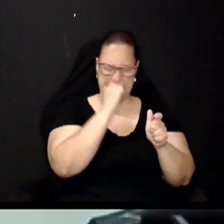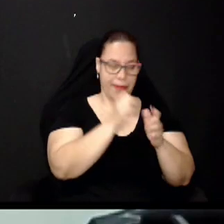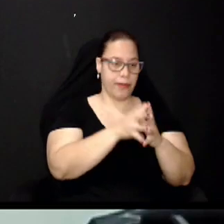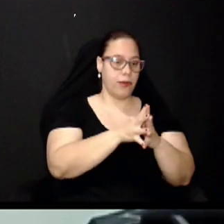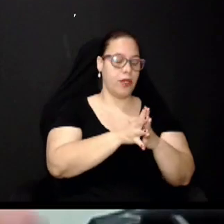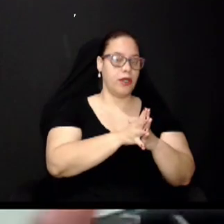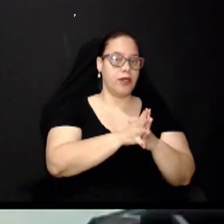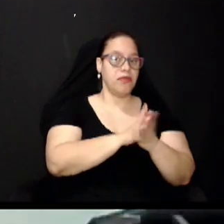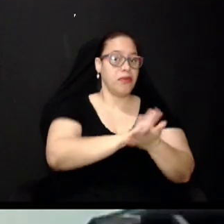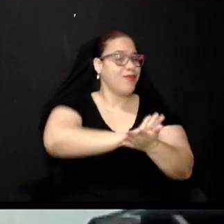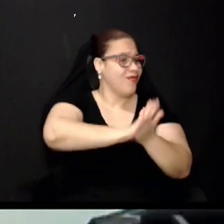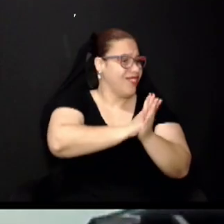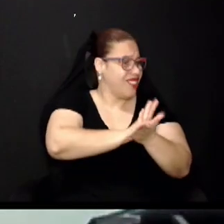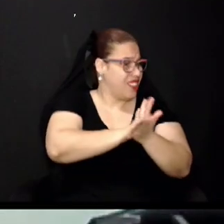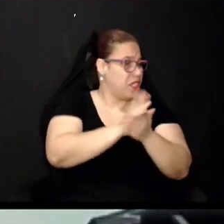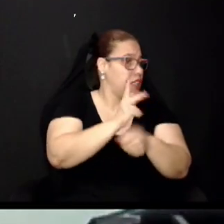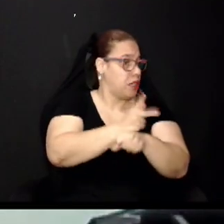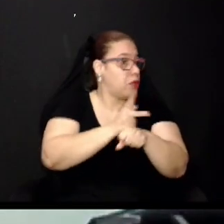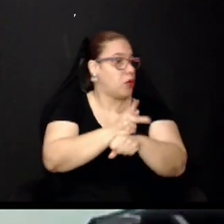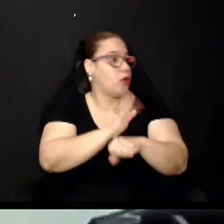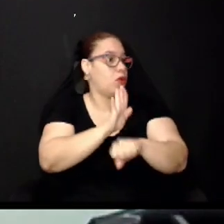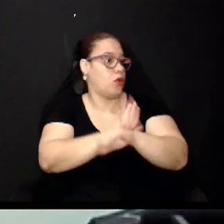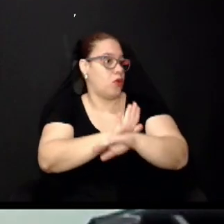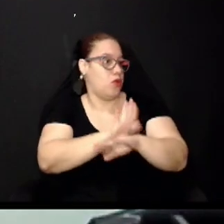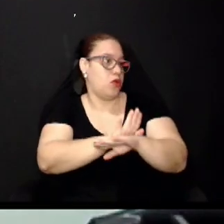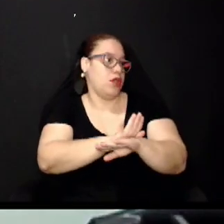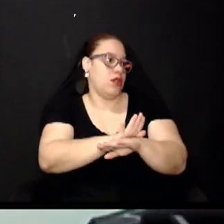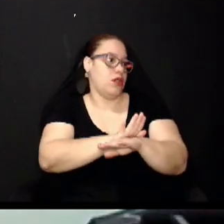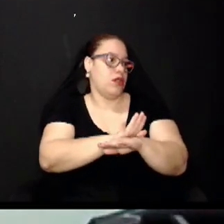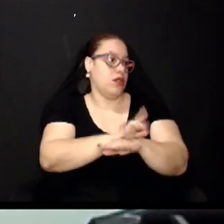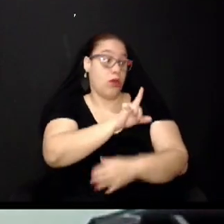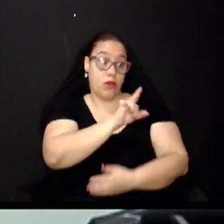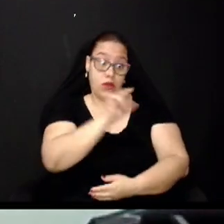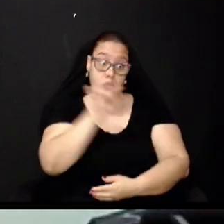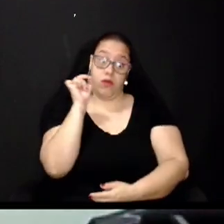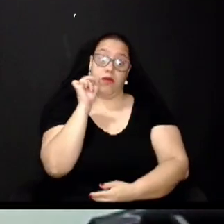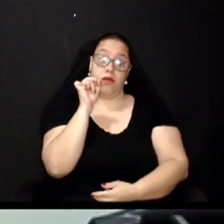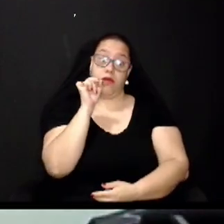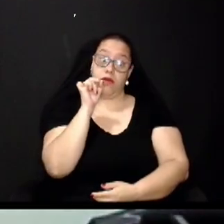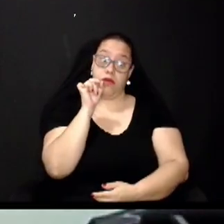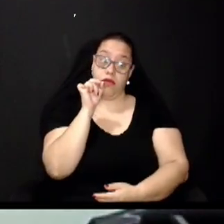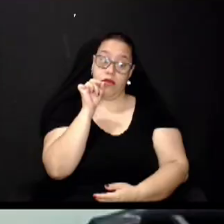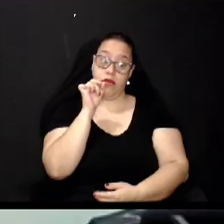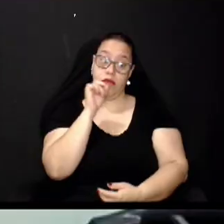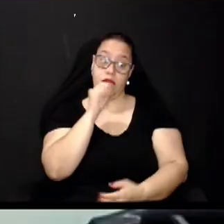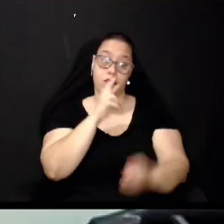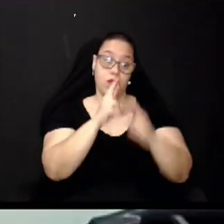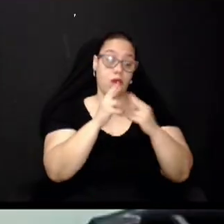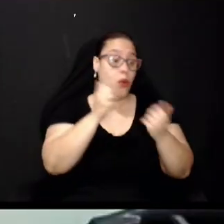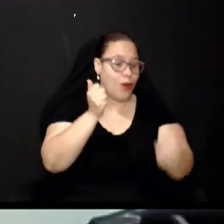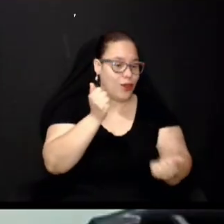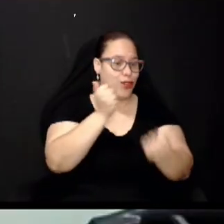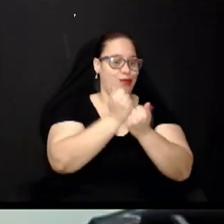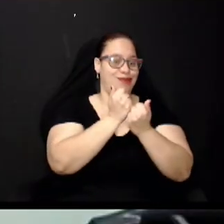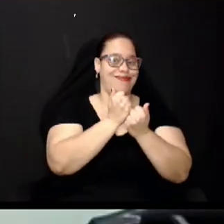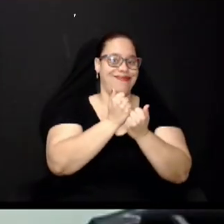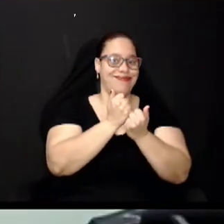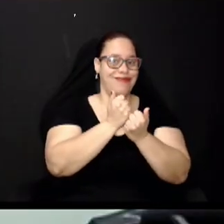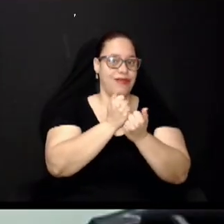elas buscam ajuda. É muito difícil você sair de um relacionamento abusivo se você não tem uma rede de apoio. É praticamente